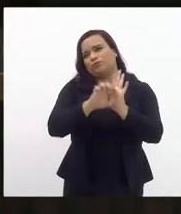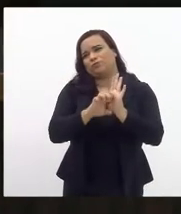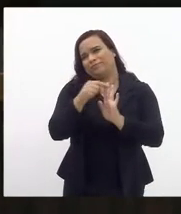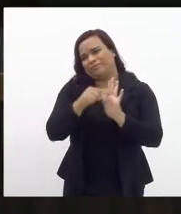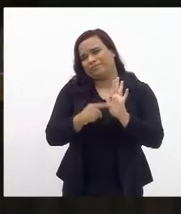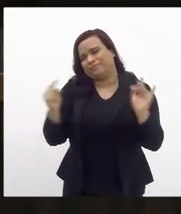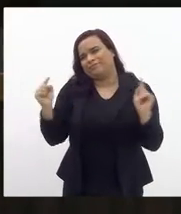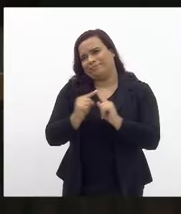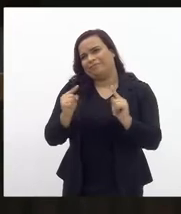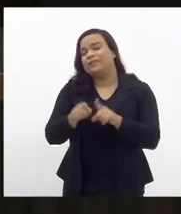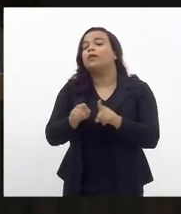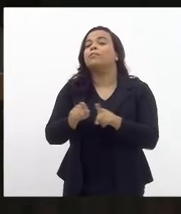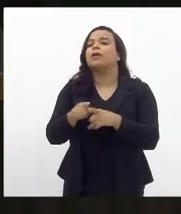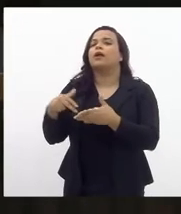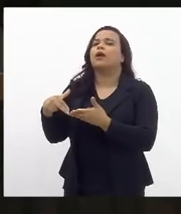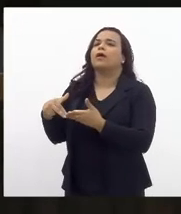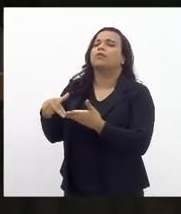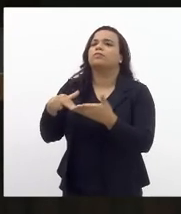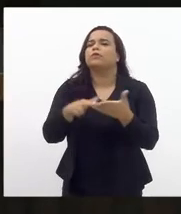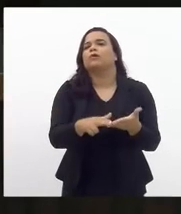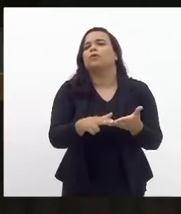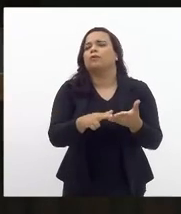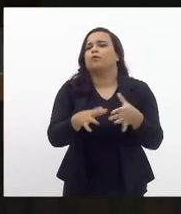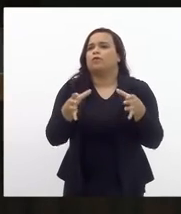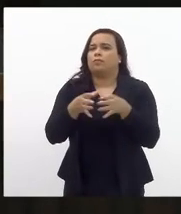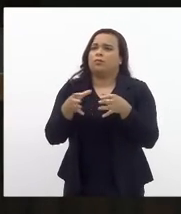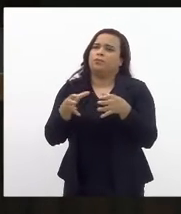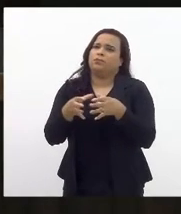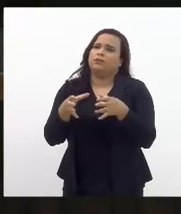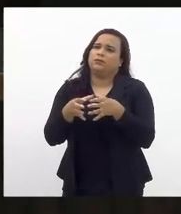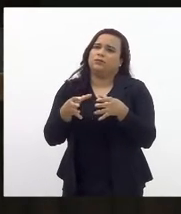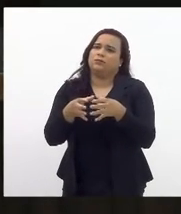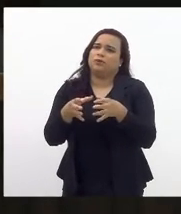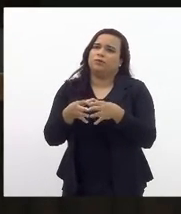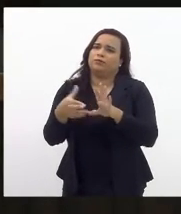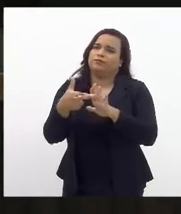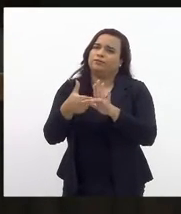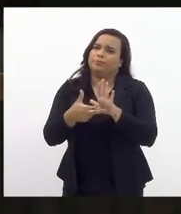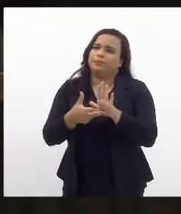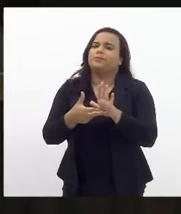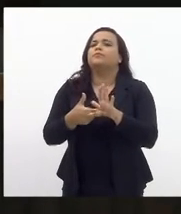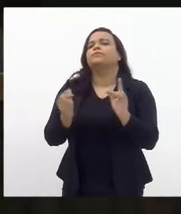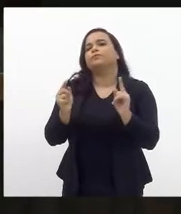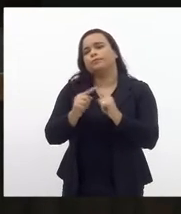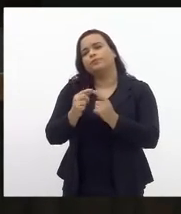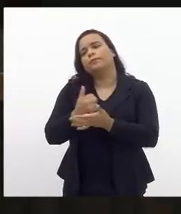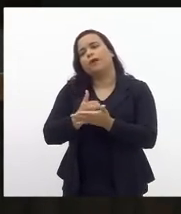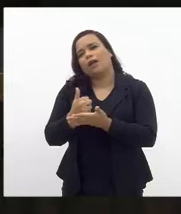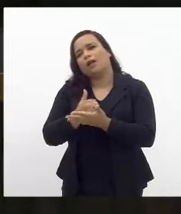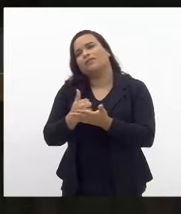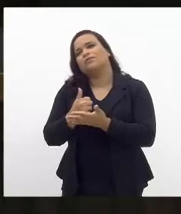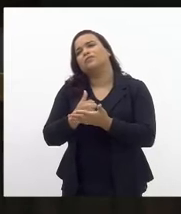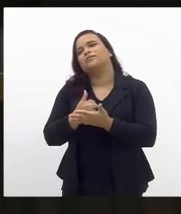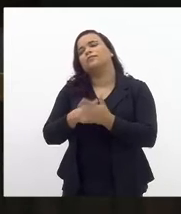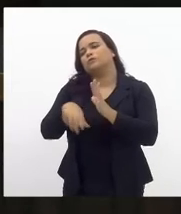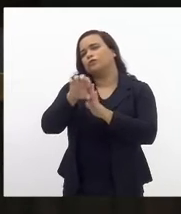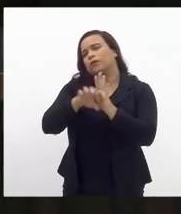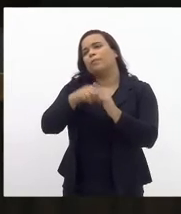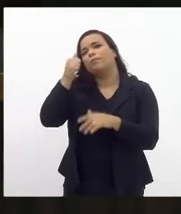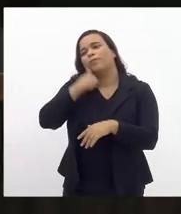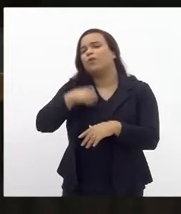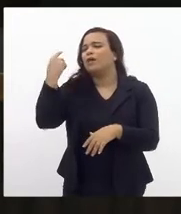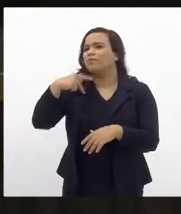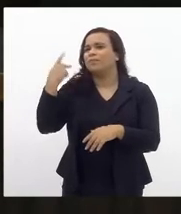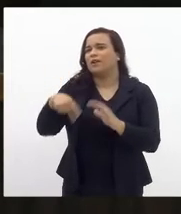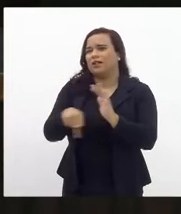o encaminhamento para essa comissão baseado no Estatuto da Mulher Parlamentar. E aí eu recebi